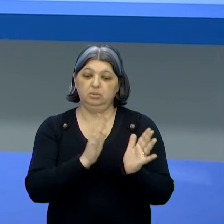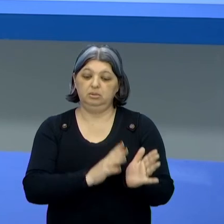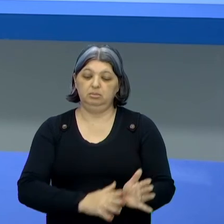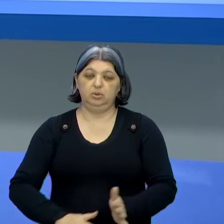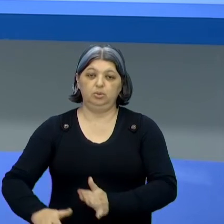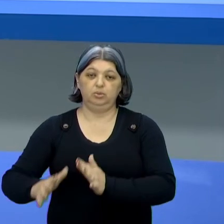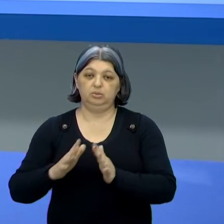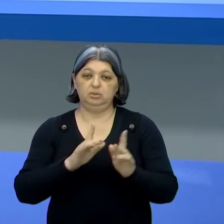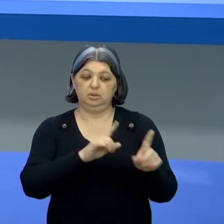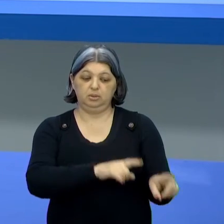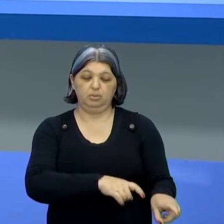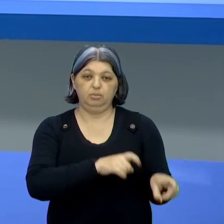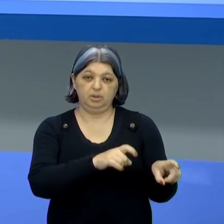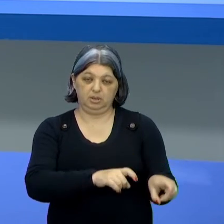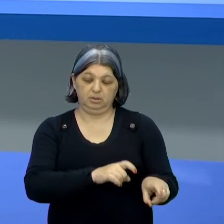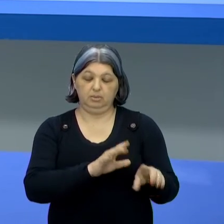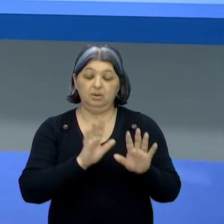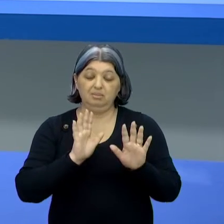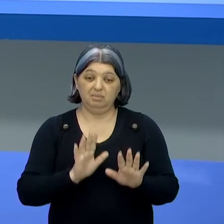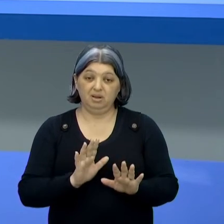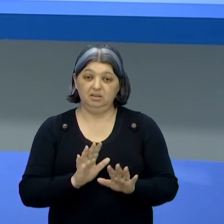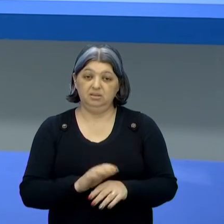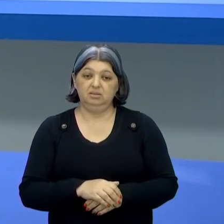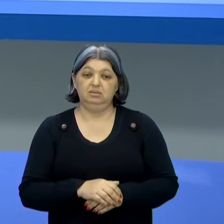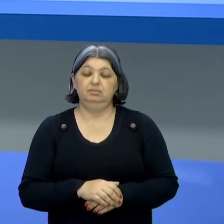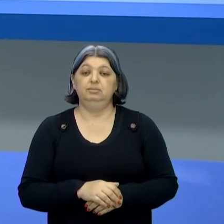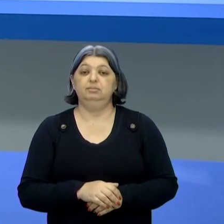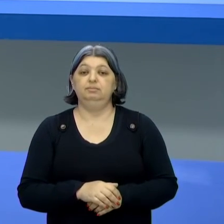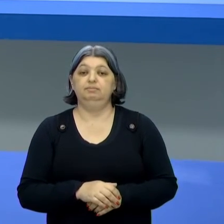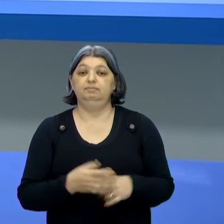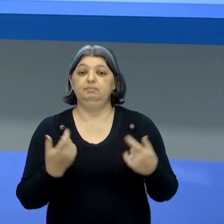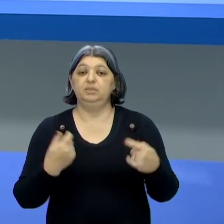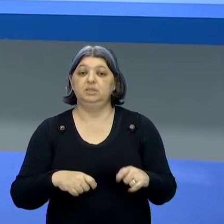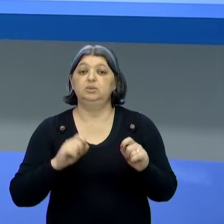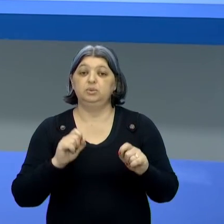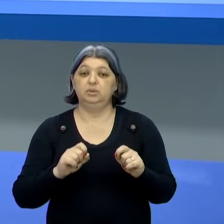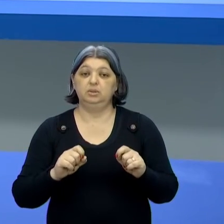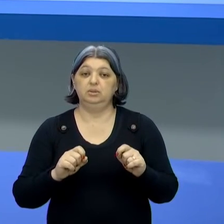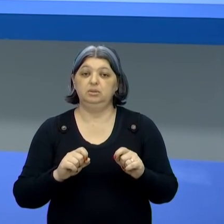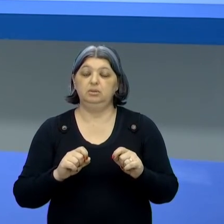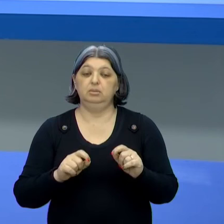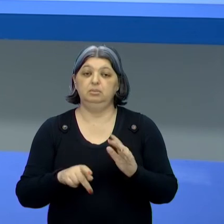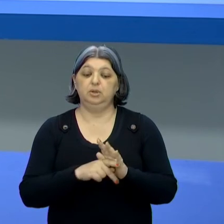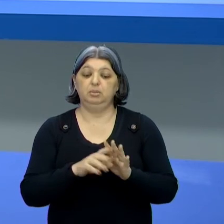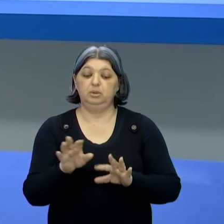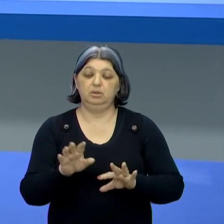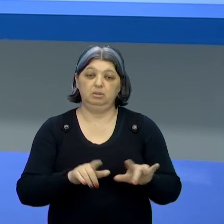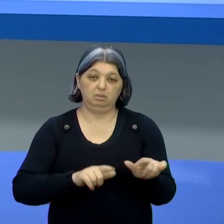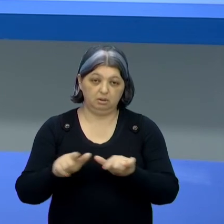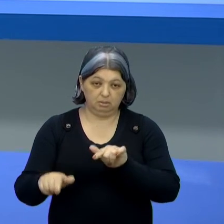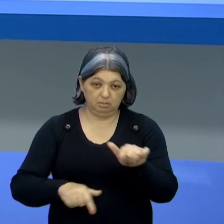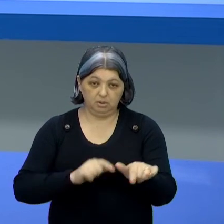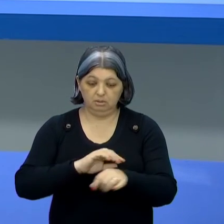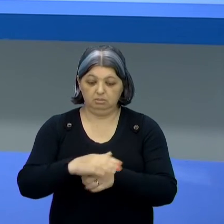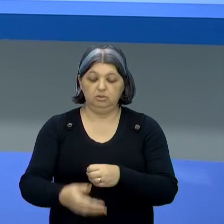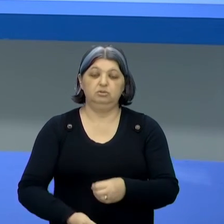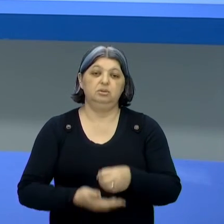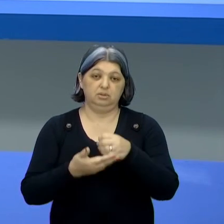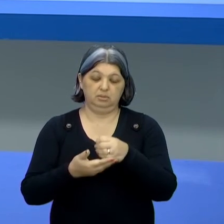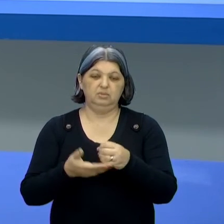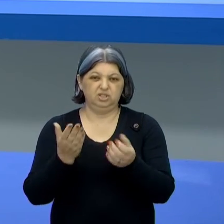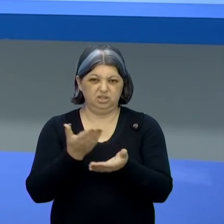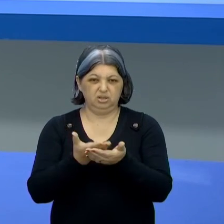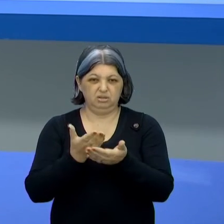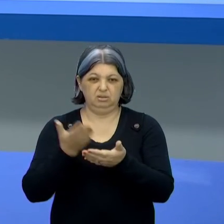agrícola, tá? Só que essa produção agrícola tem que ser sustentável. Eu até comentei aí na aula anterior, né,